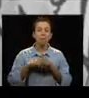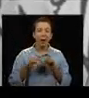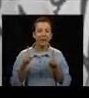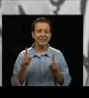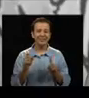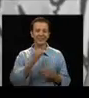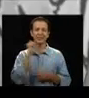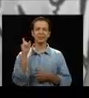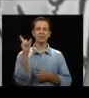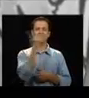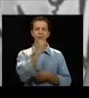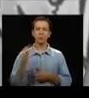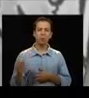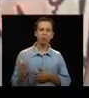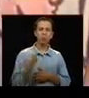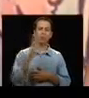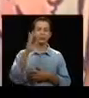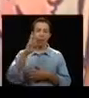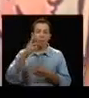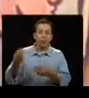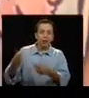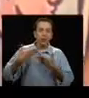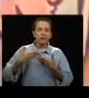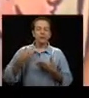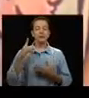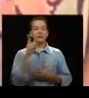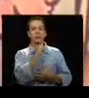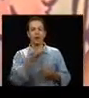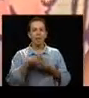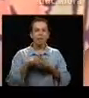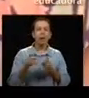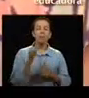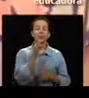Só que o preço do dado